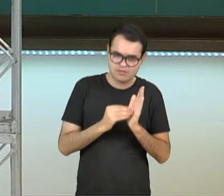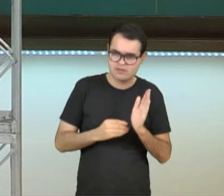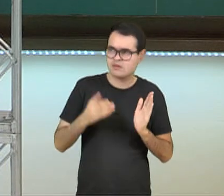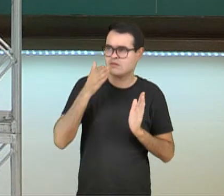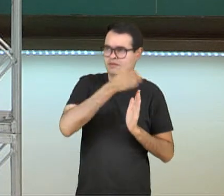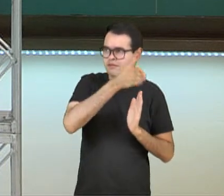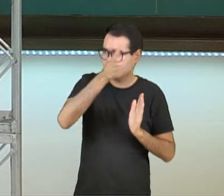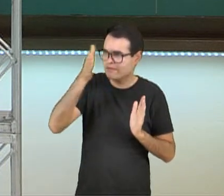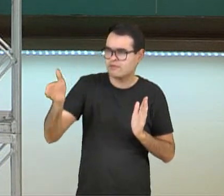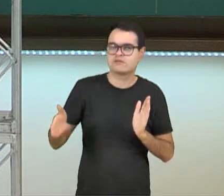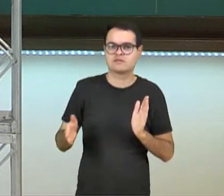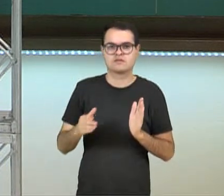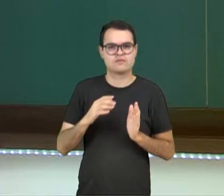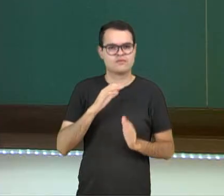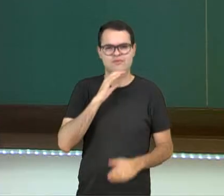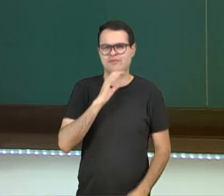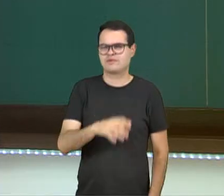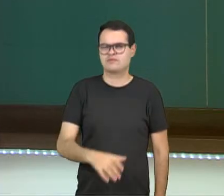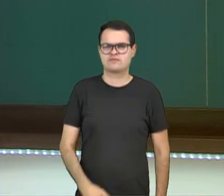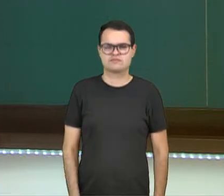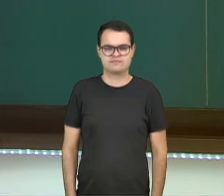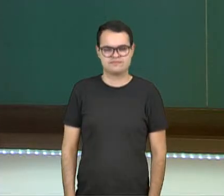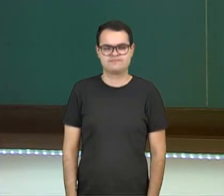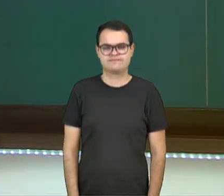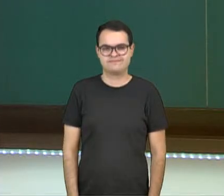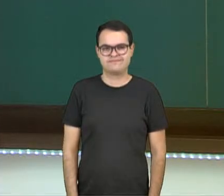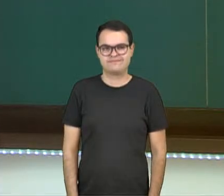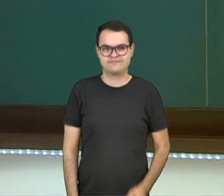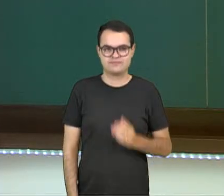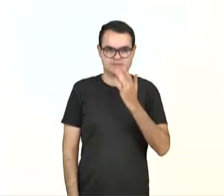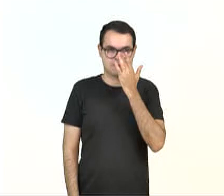que ir. É horrível, foi horrível, né?